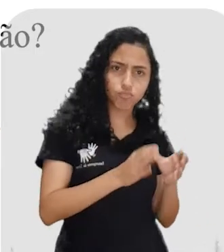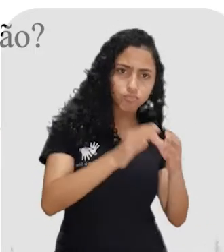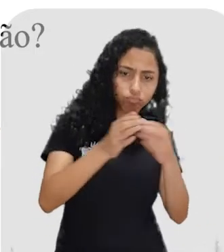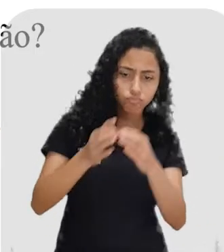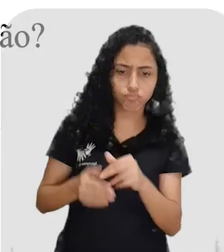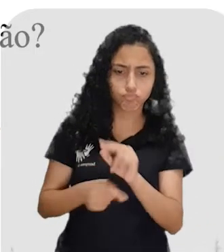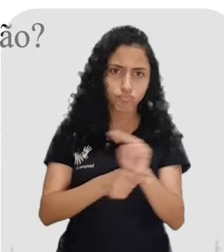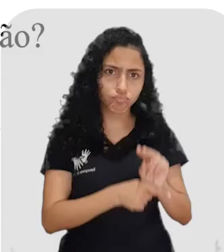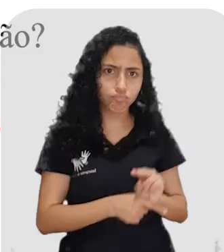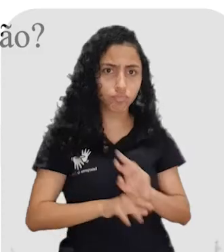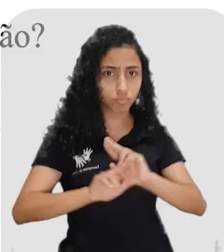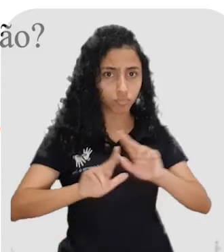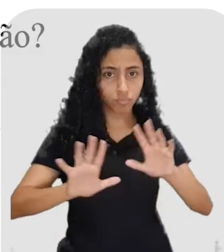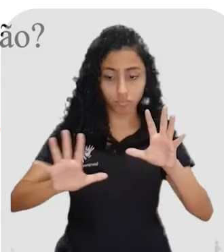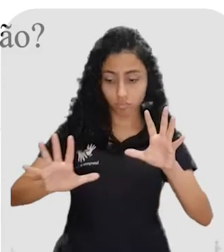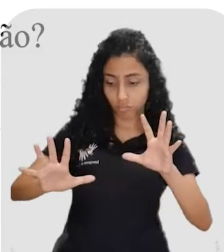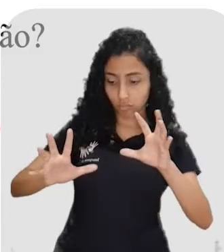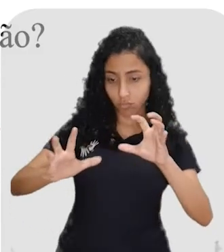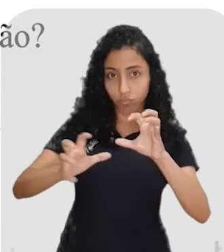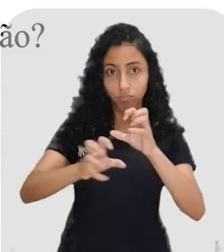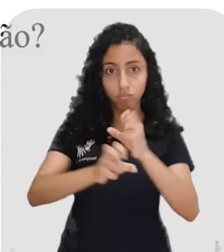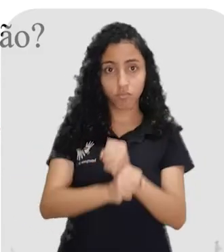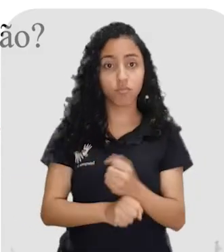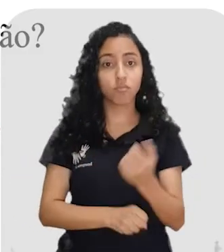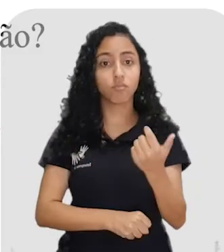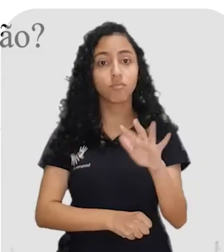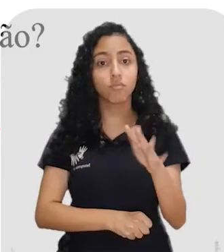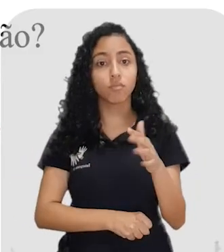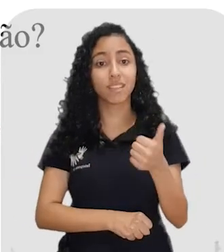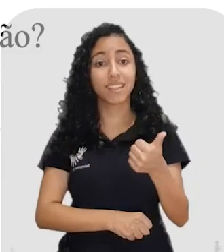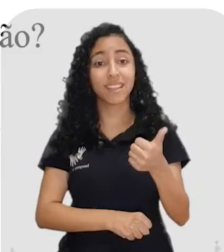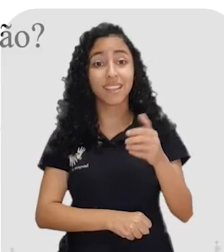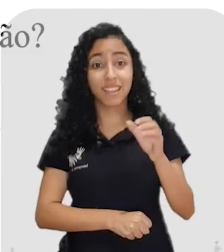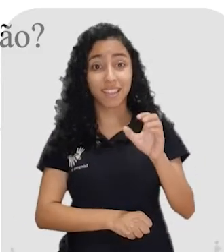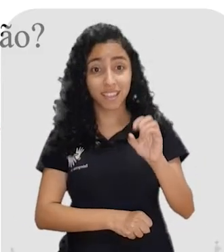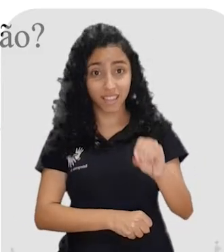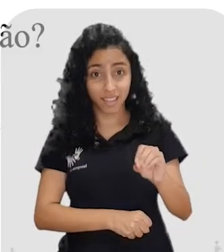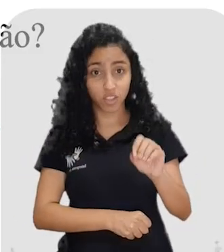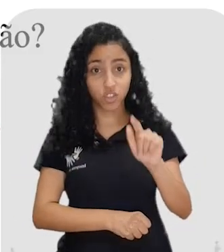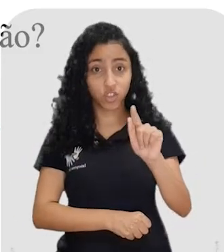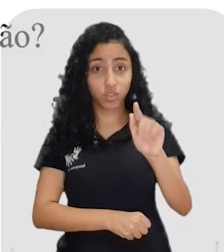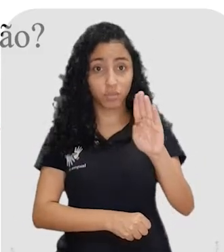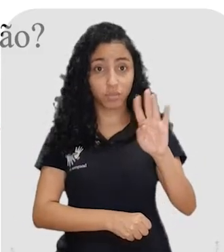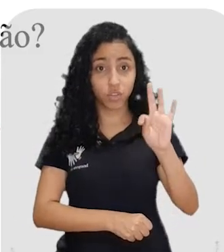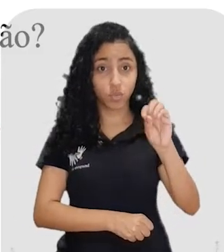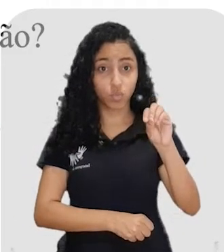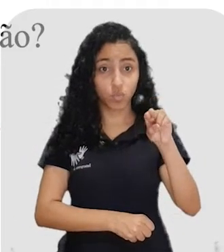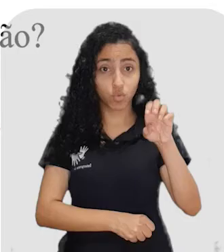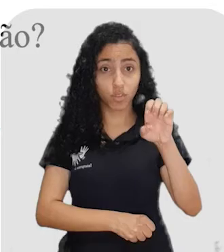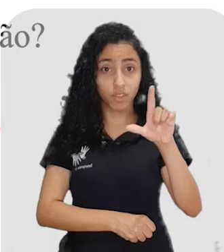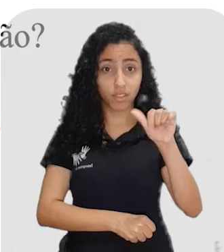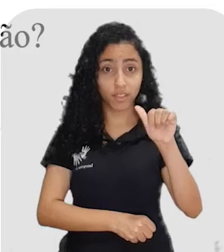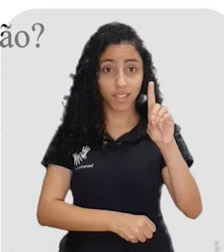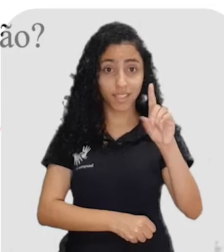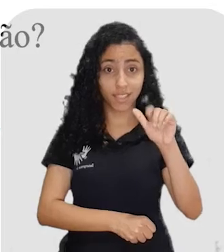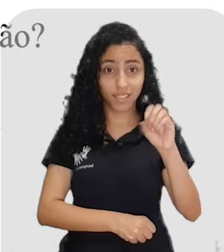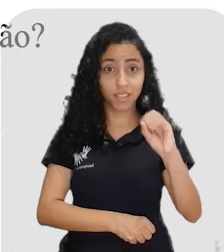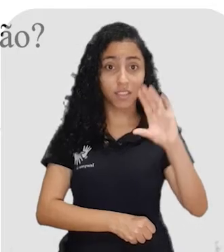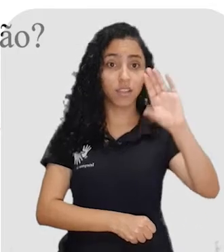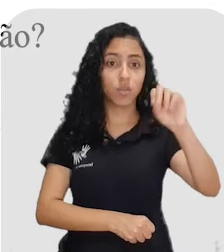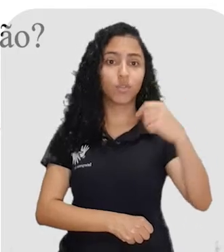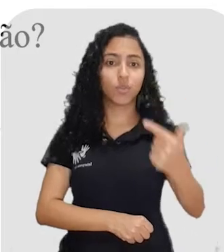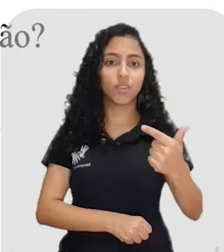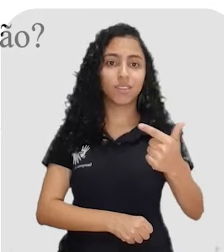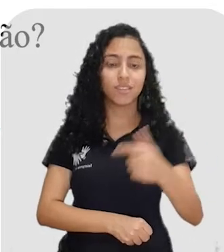né, reservas, elas somadas, né, conservam mais de 10 gigatoneladas de carbono, e que